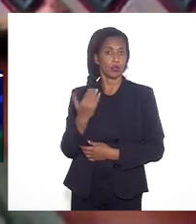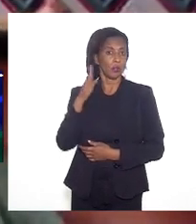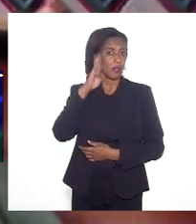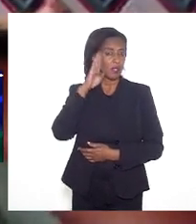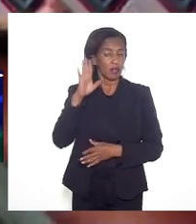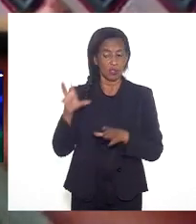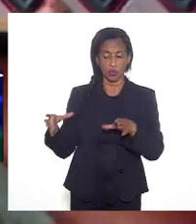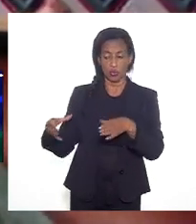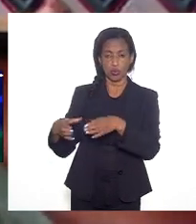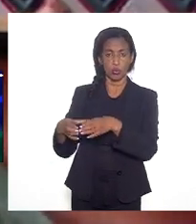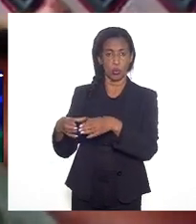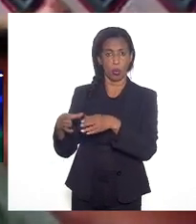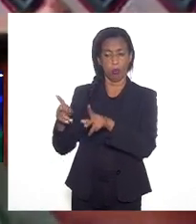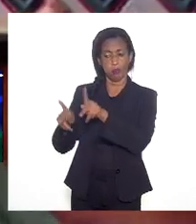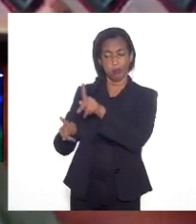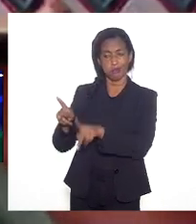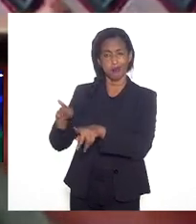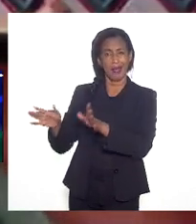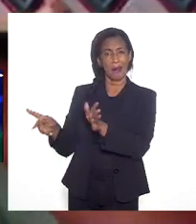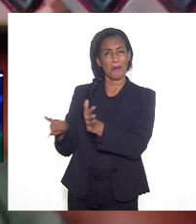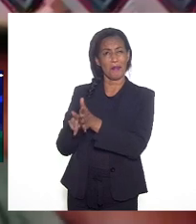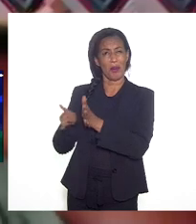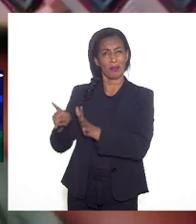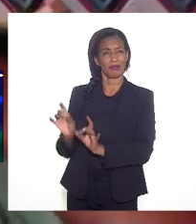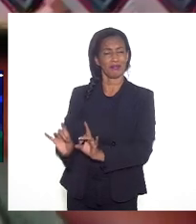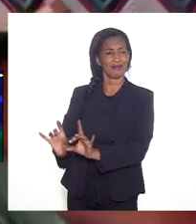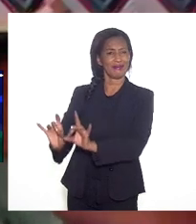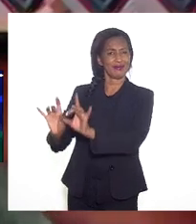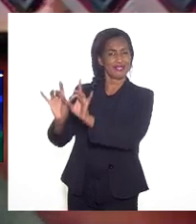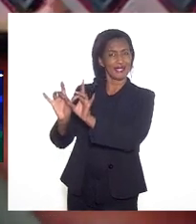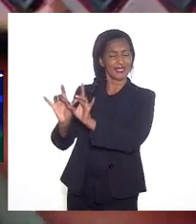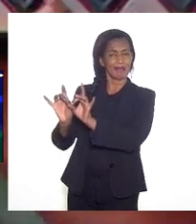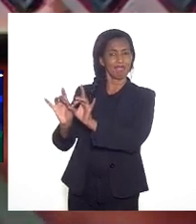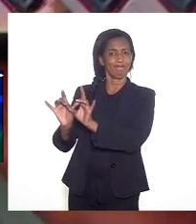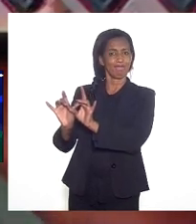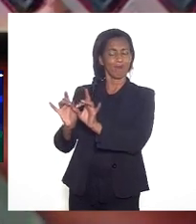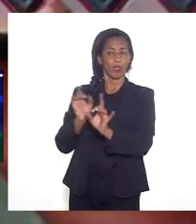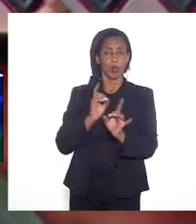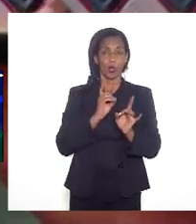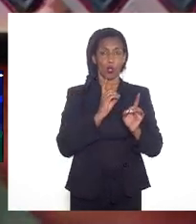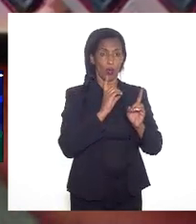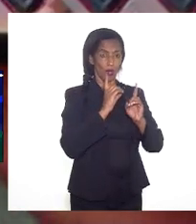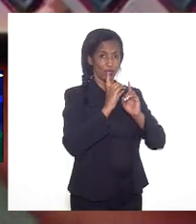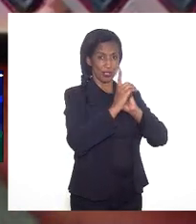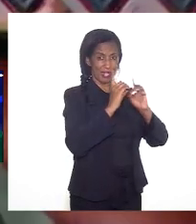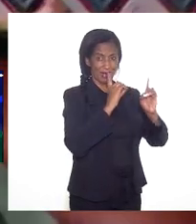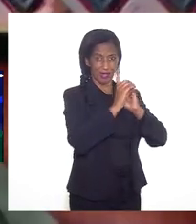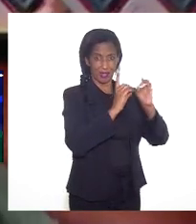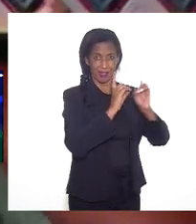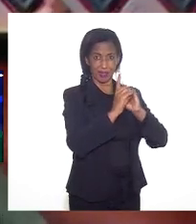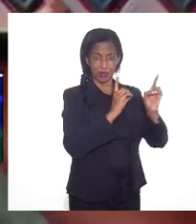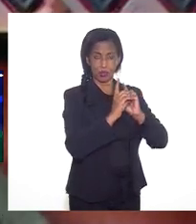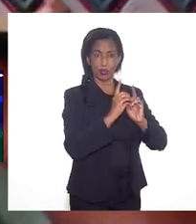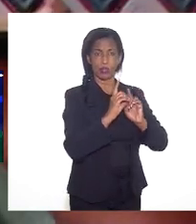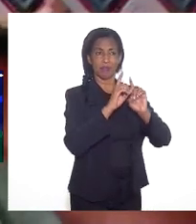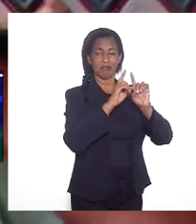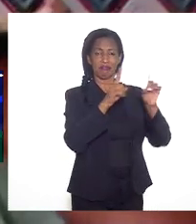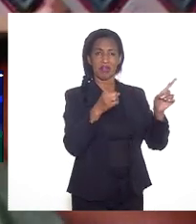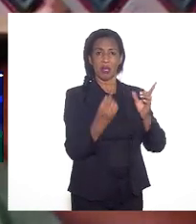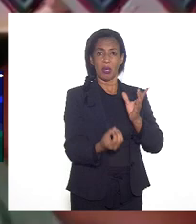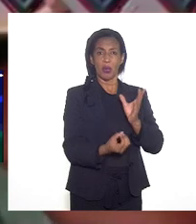de grupos populacionais específicos. É muito específico, os dados científicos produzidos